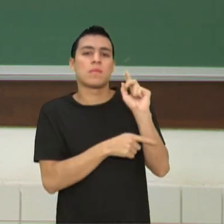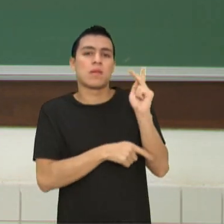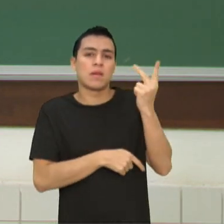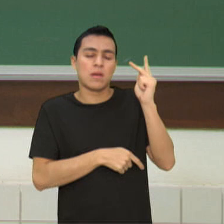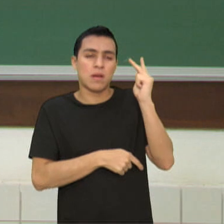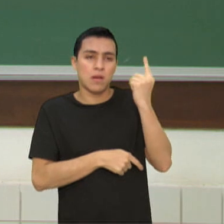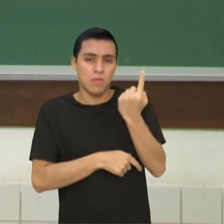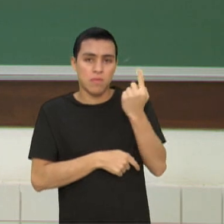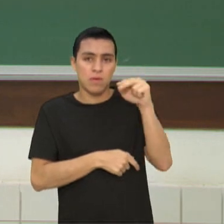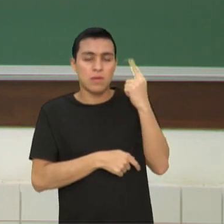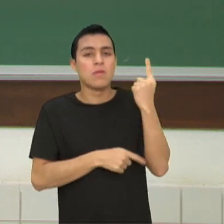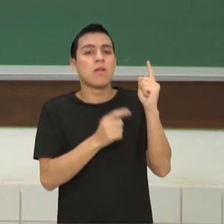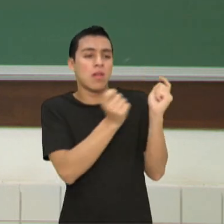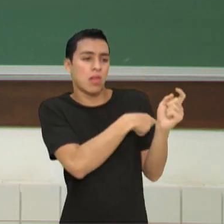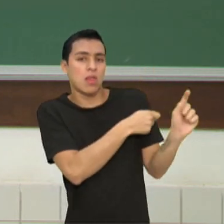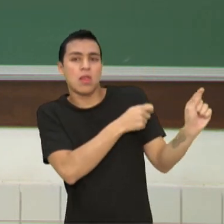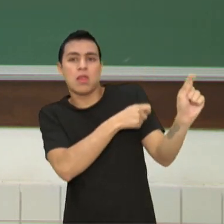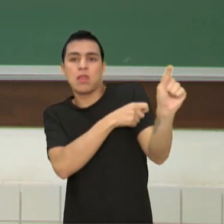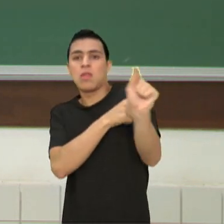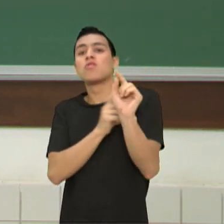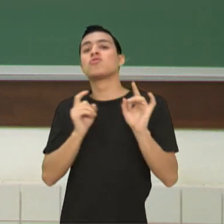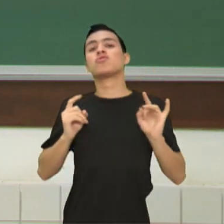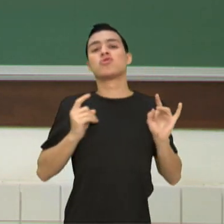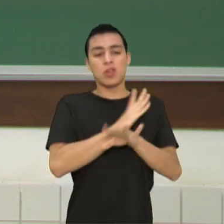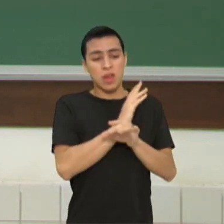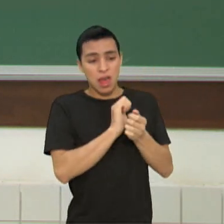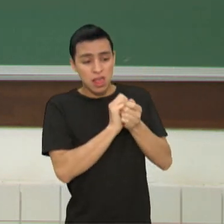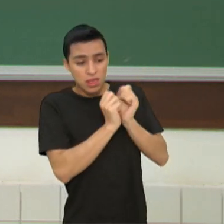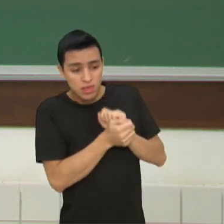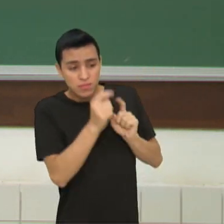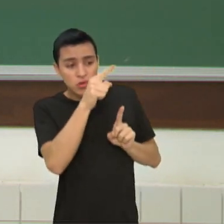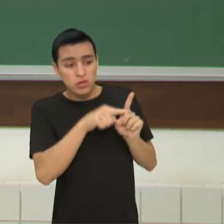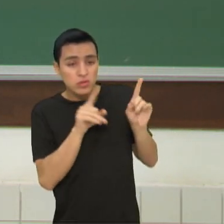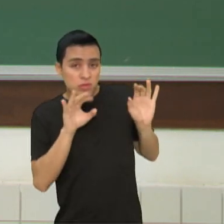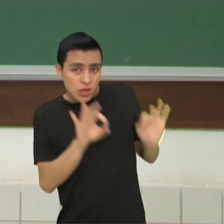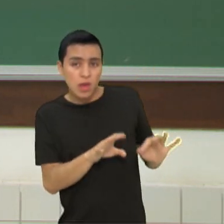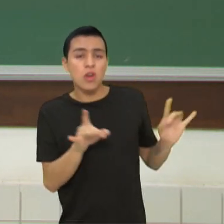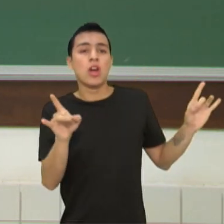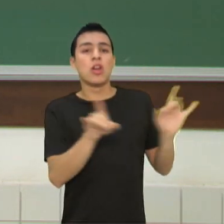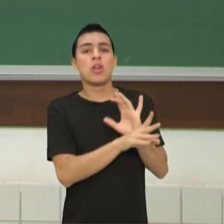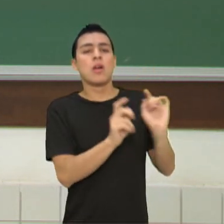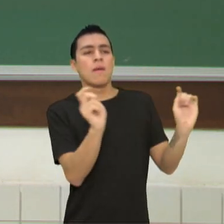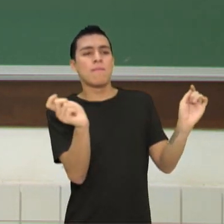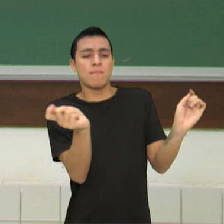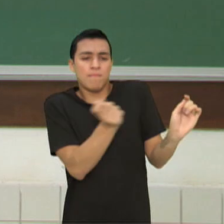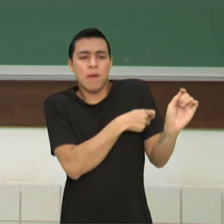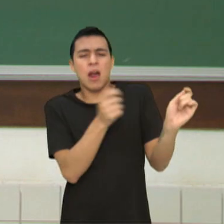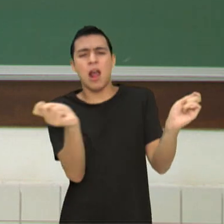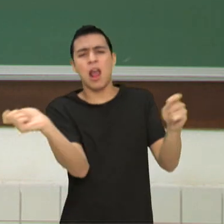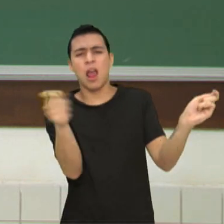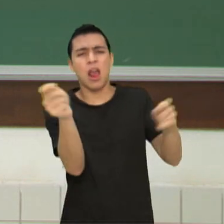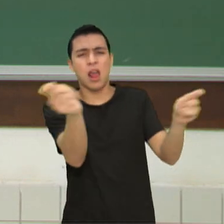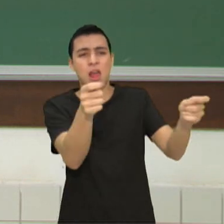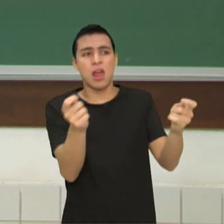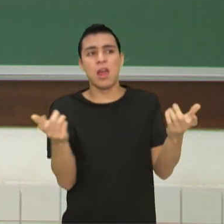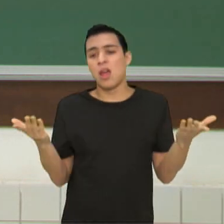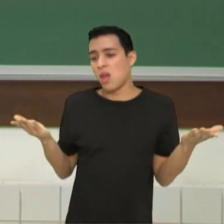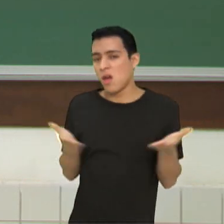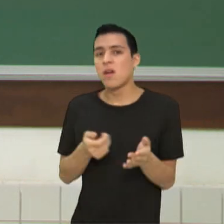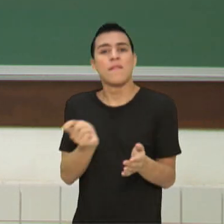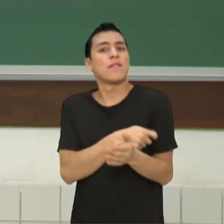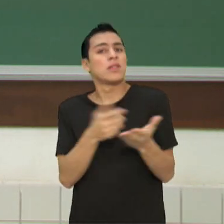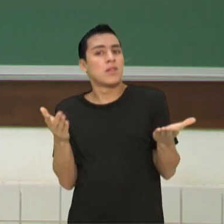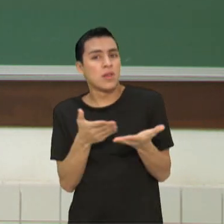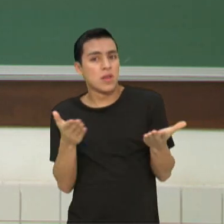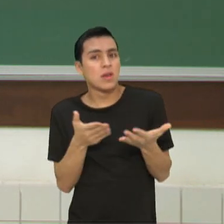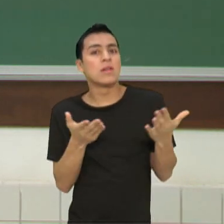vacinou-se todo mundo. Então a vacina já existia, só adequaram para o tipo de gripe correto e saiu vacinando todo mundo. E hoje, quem tomar a vacina da gripe hoje, foi numa